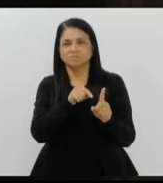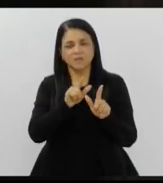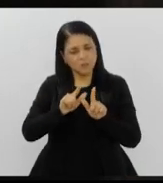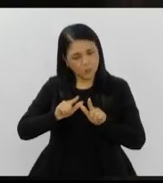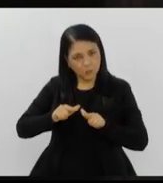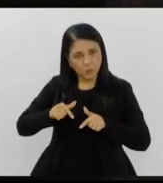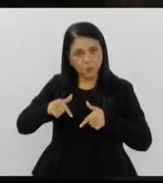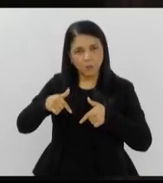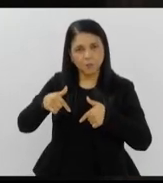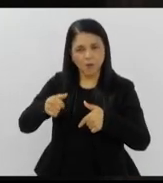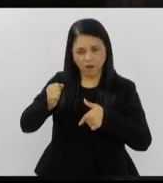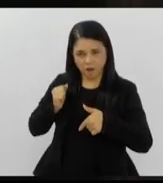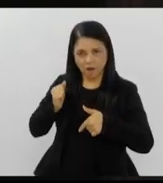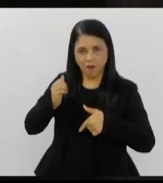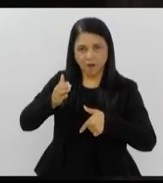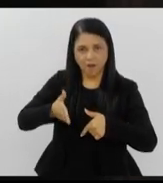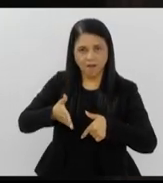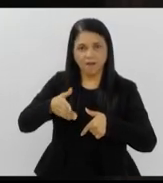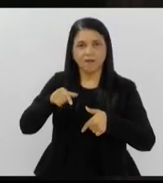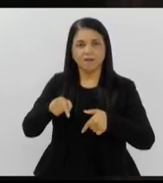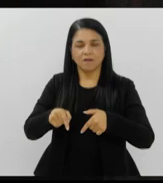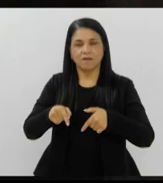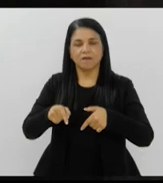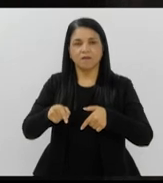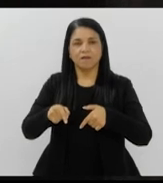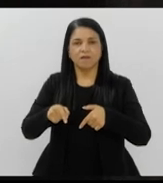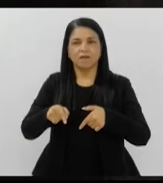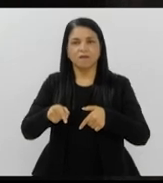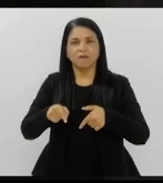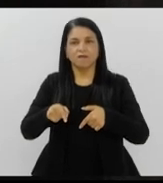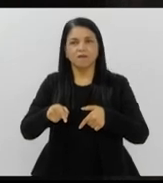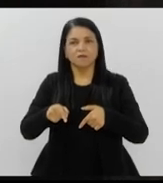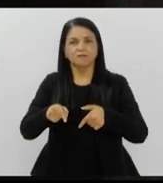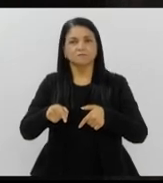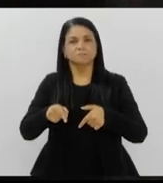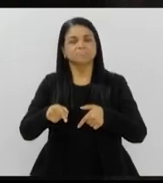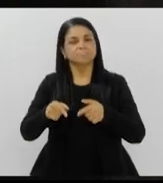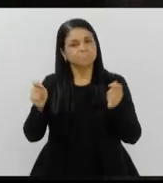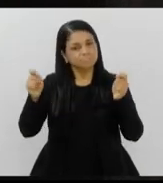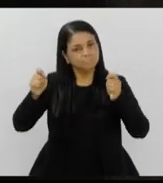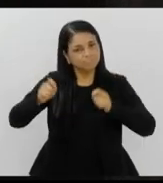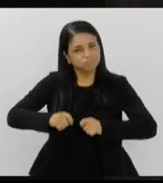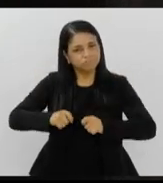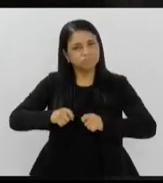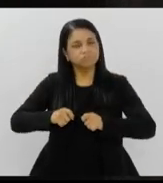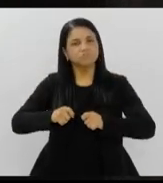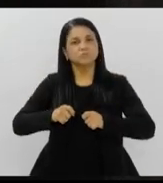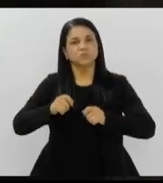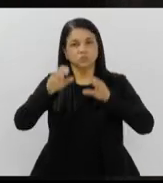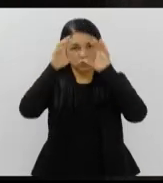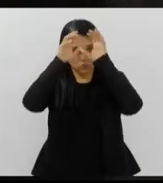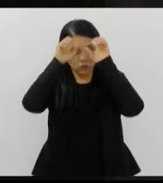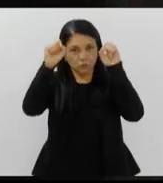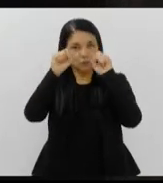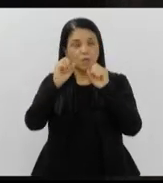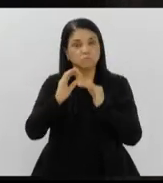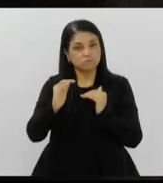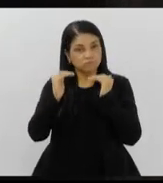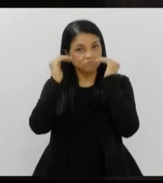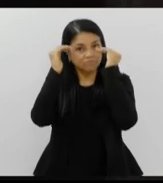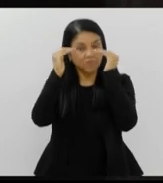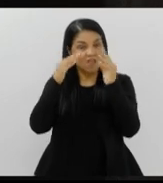atuado, inclusive com bastante competência nos tribunais superiores, é